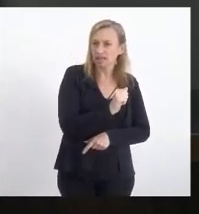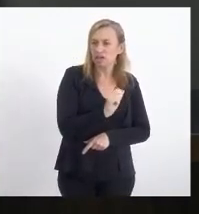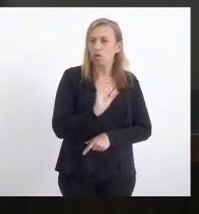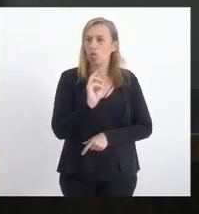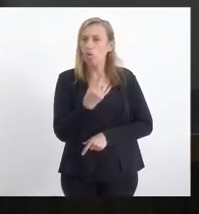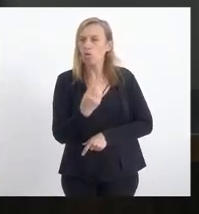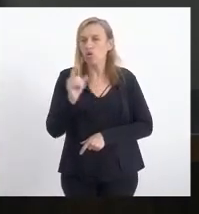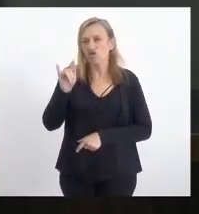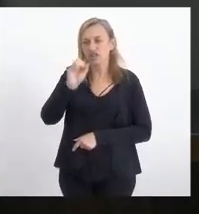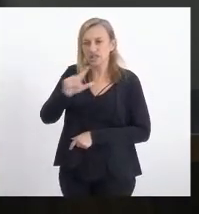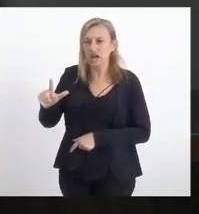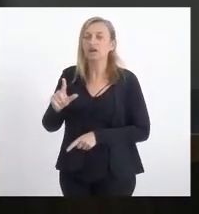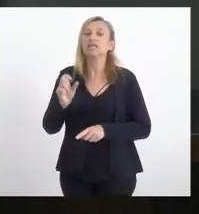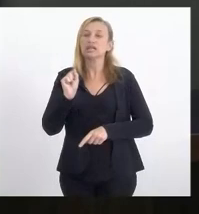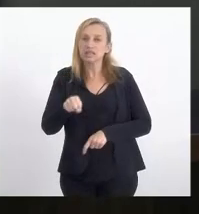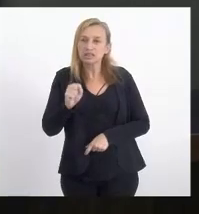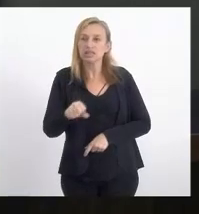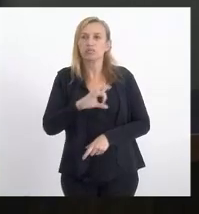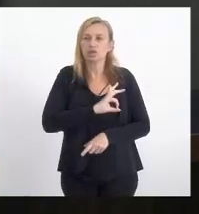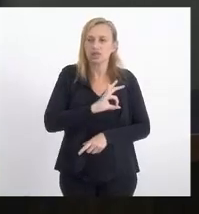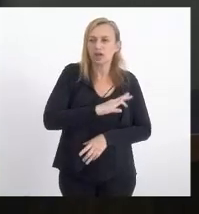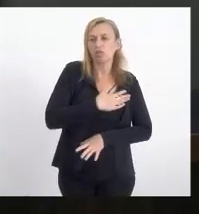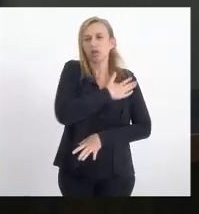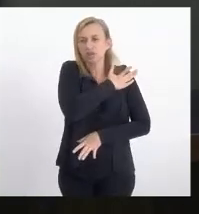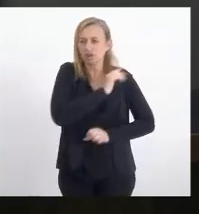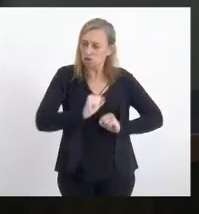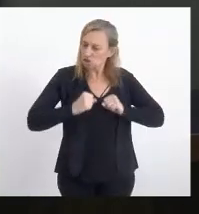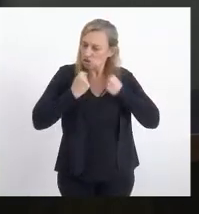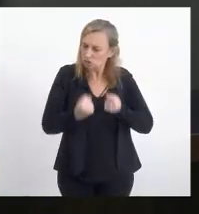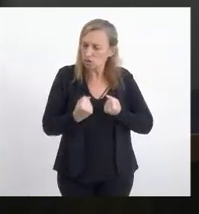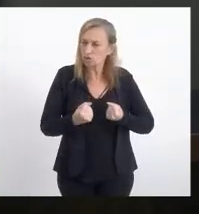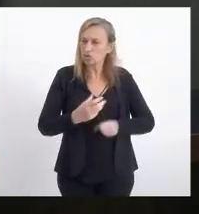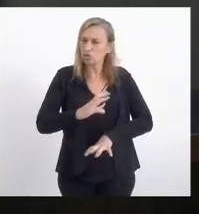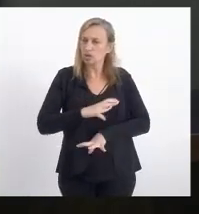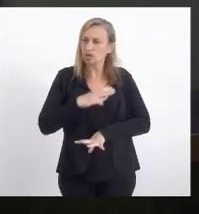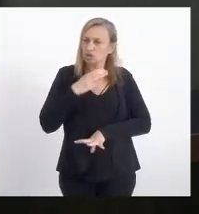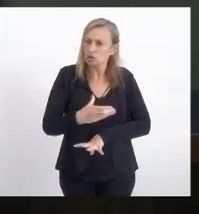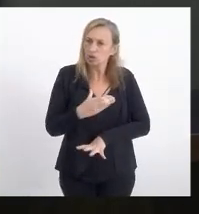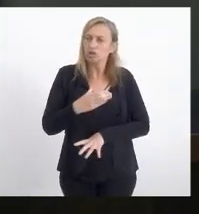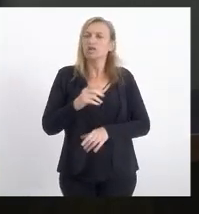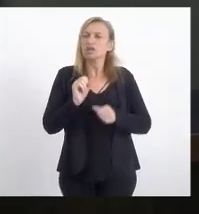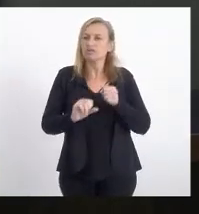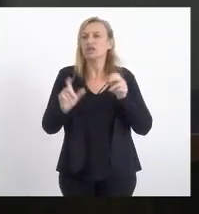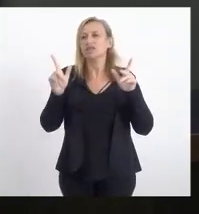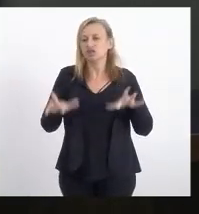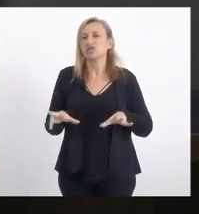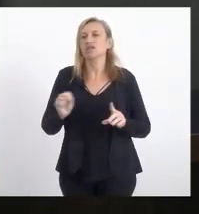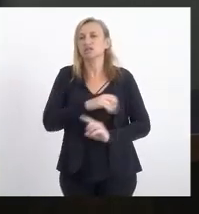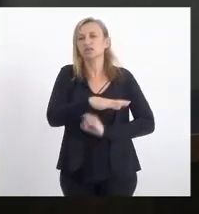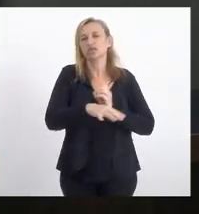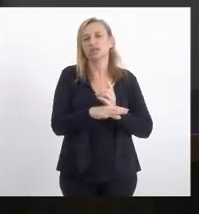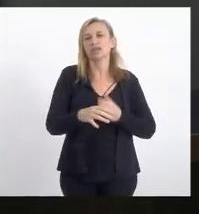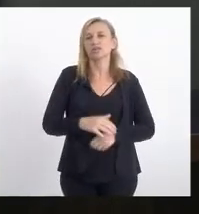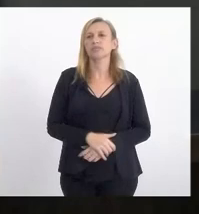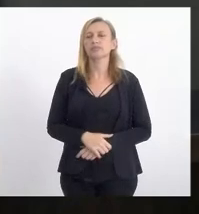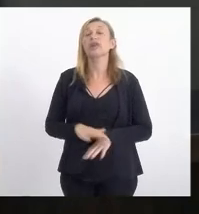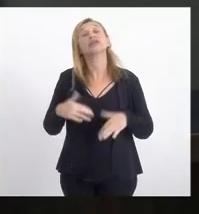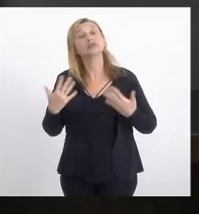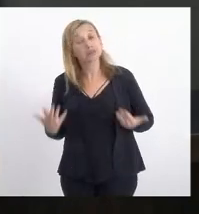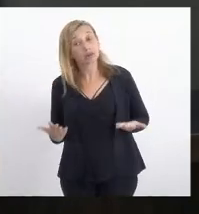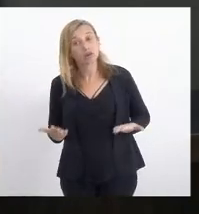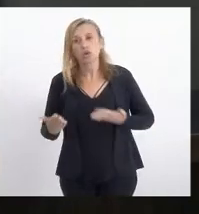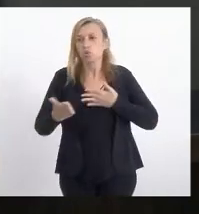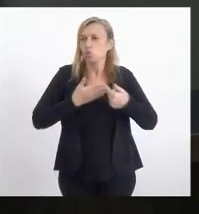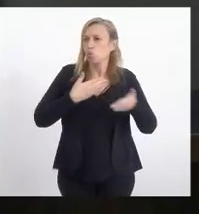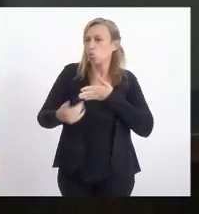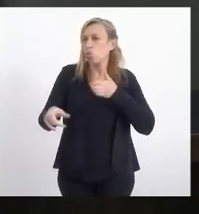existe oficial existe policial militar que é dedicado honrado e que faz a diferença para a sociedade Fluminense então